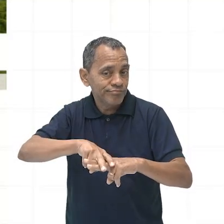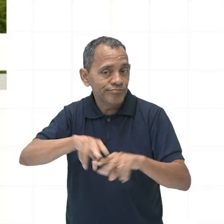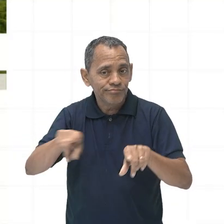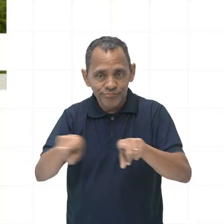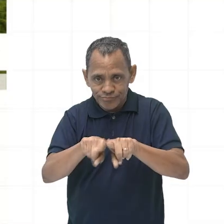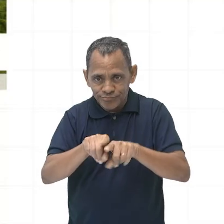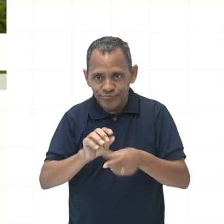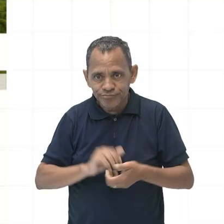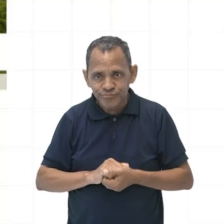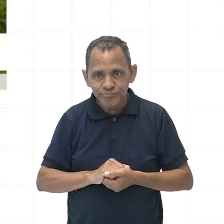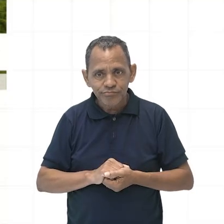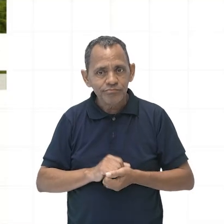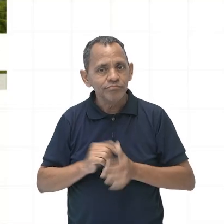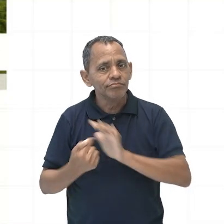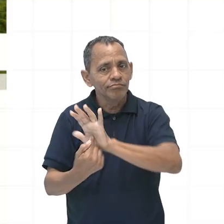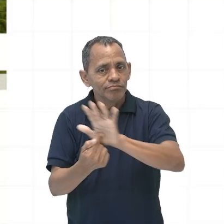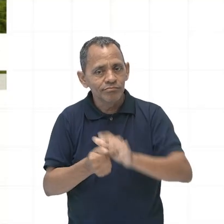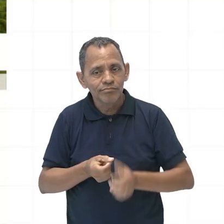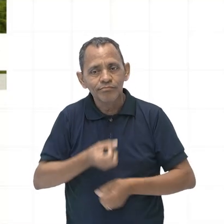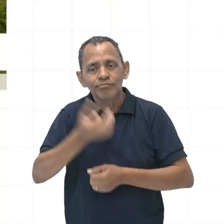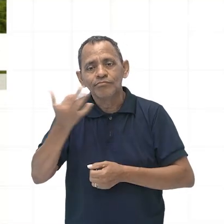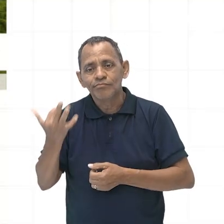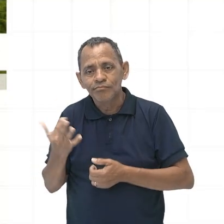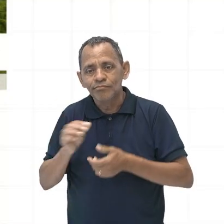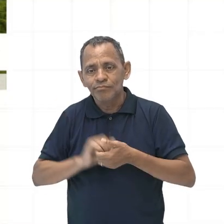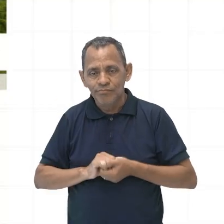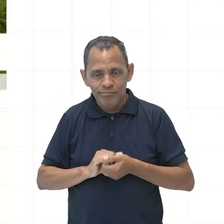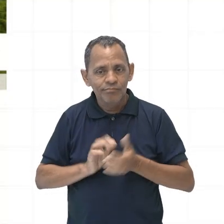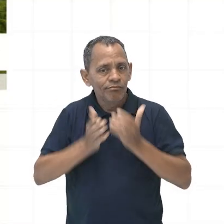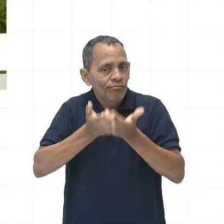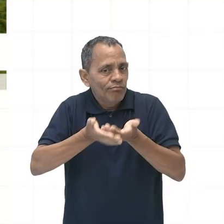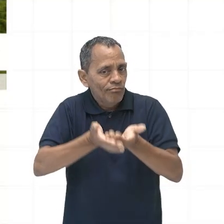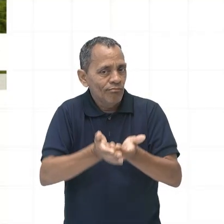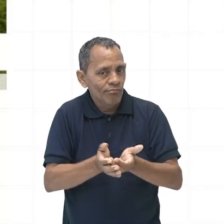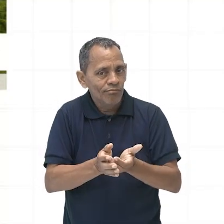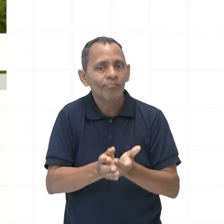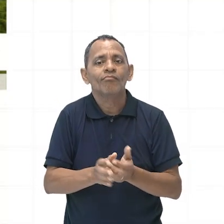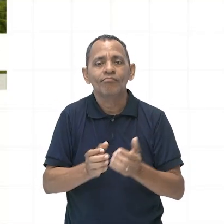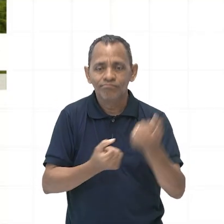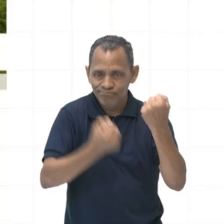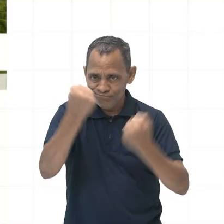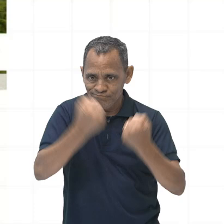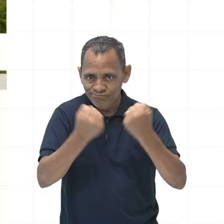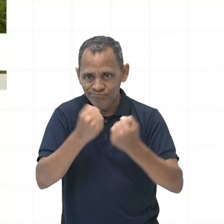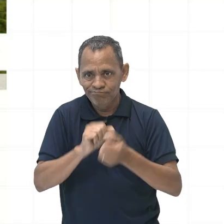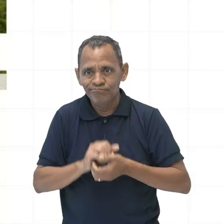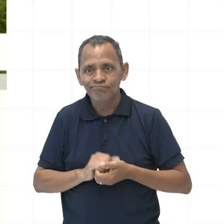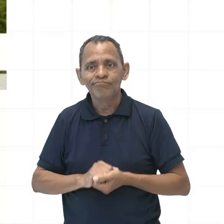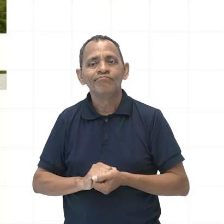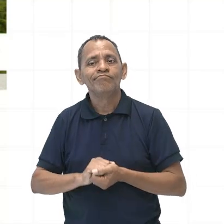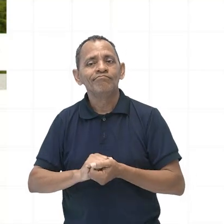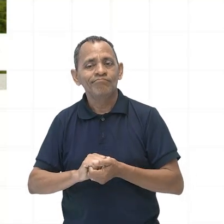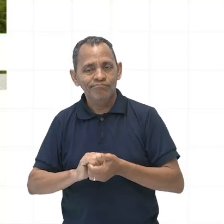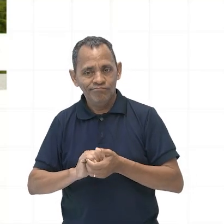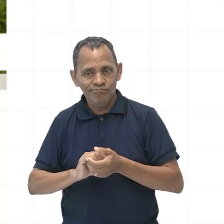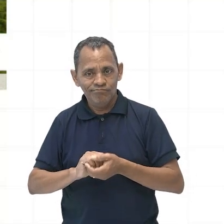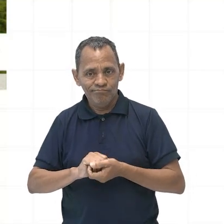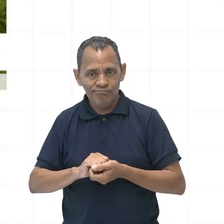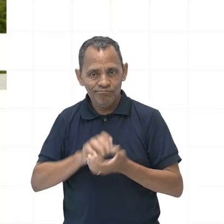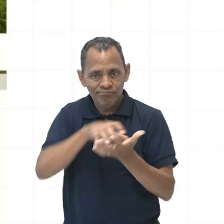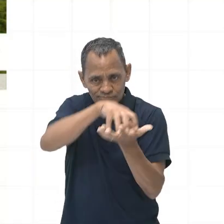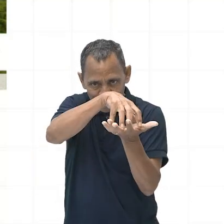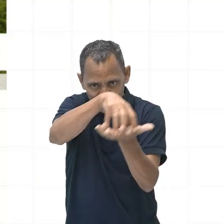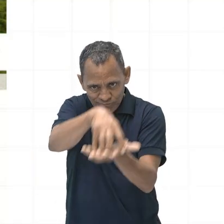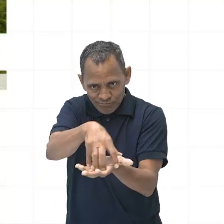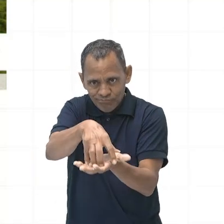ele expressa a quantidade de barcos, veículos diversos e tratores, drogas, então,